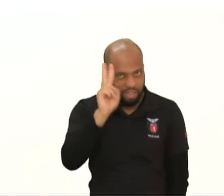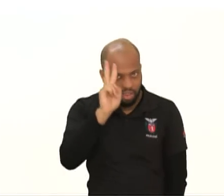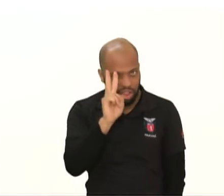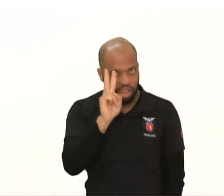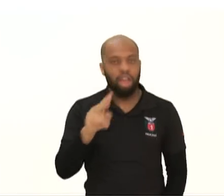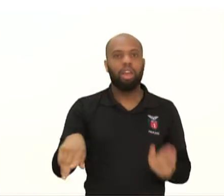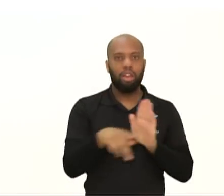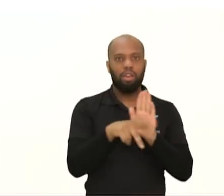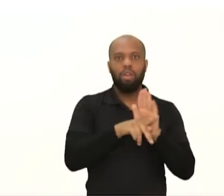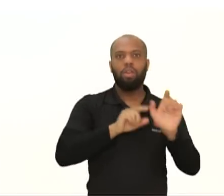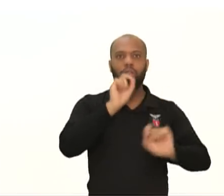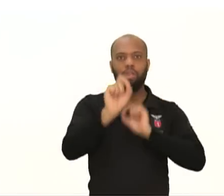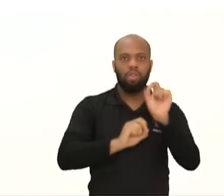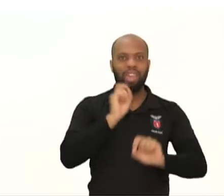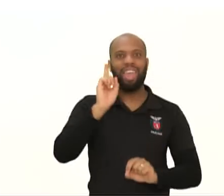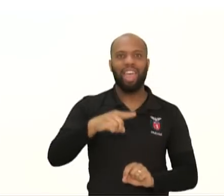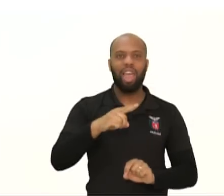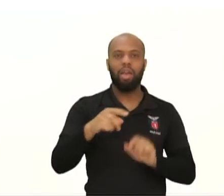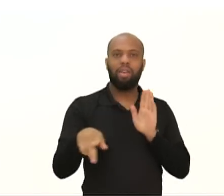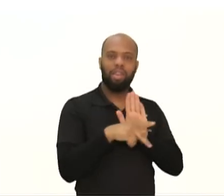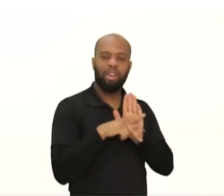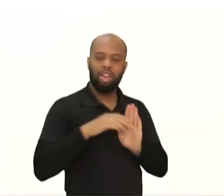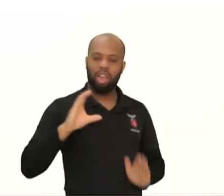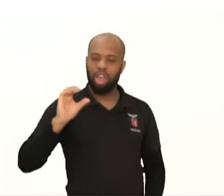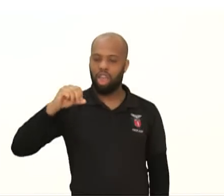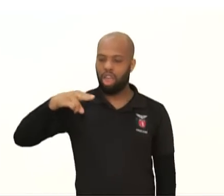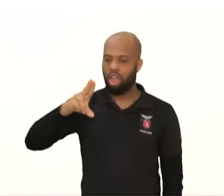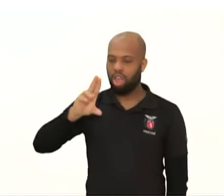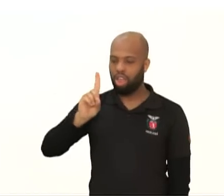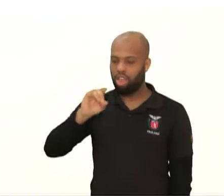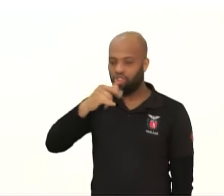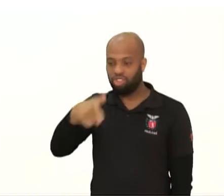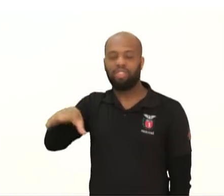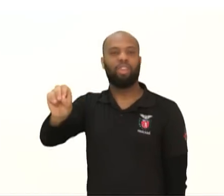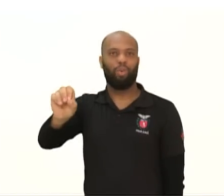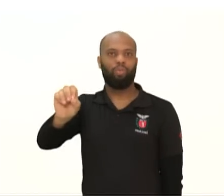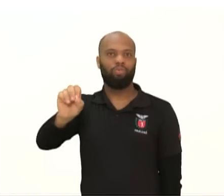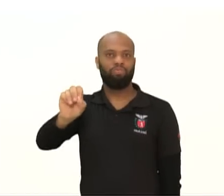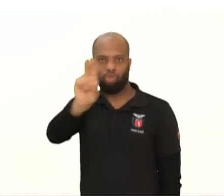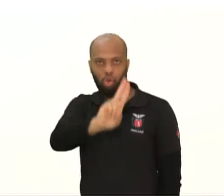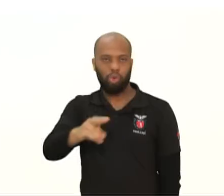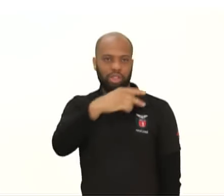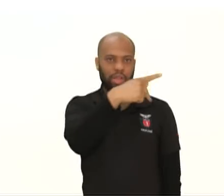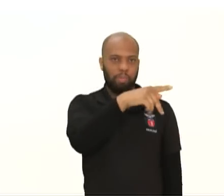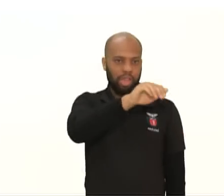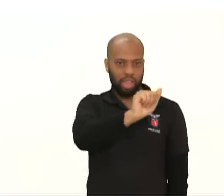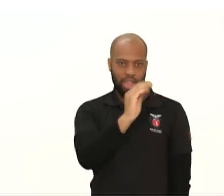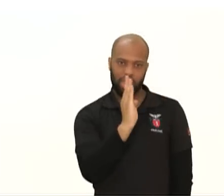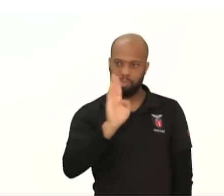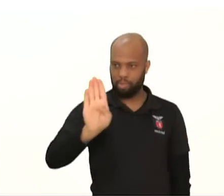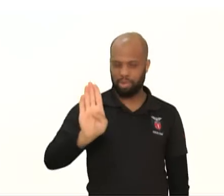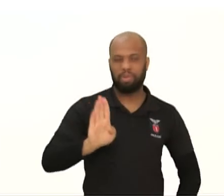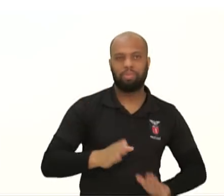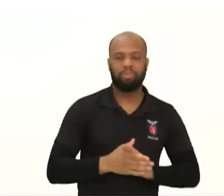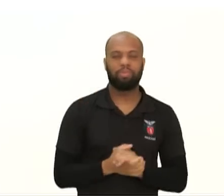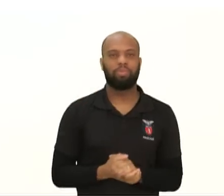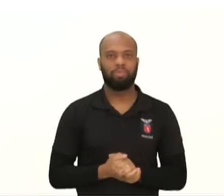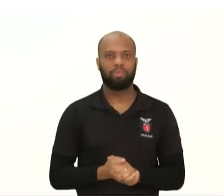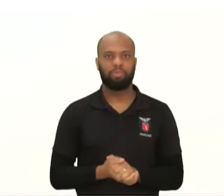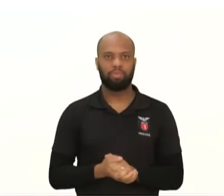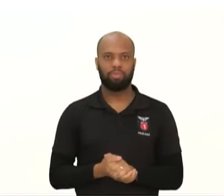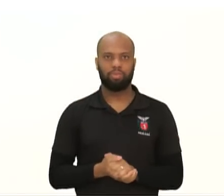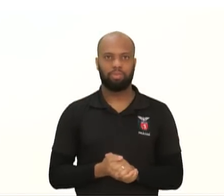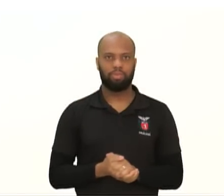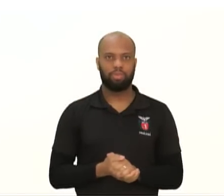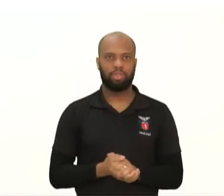é essa fórmula que a professora já explicou para vocês aí certo? Da condição, uma